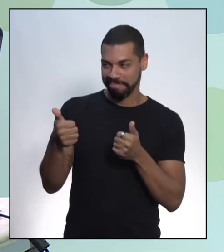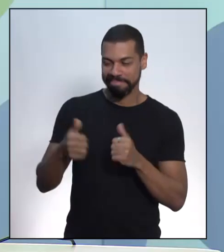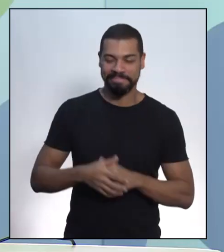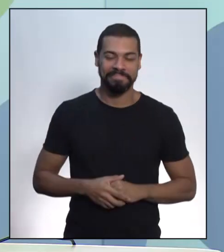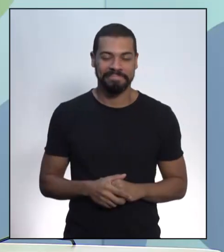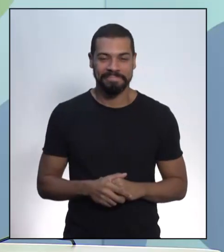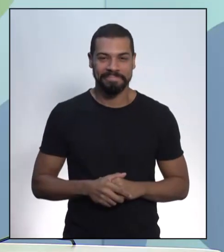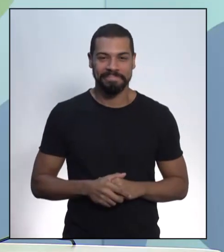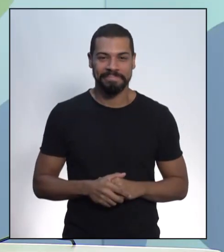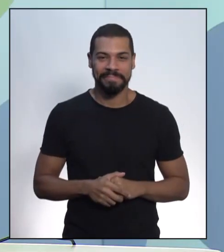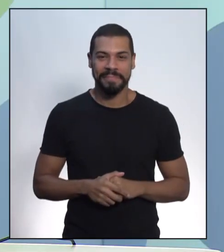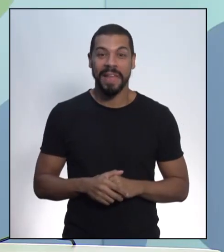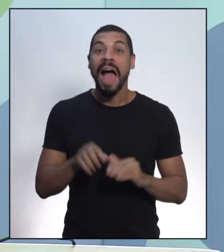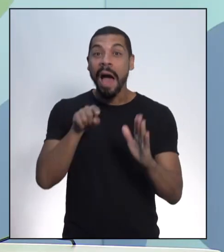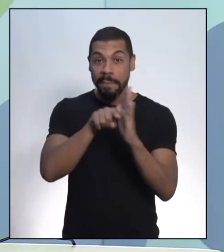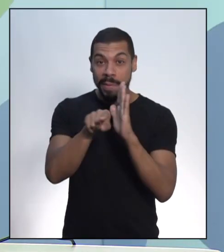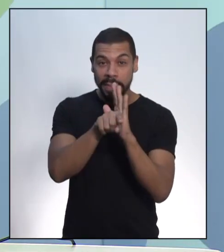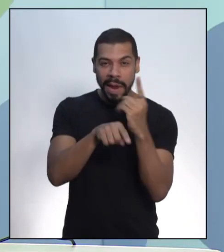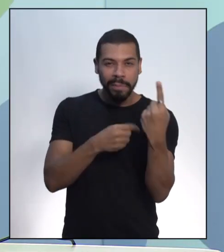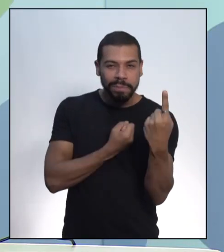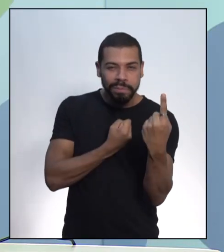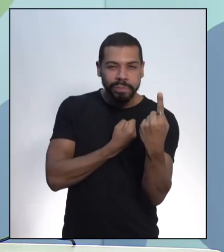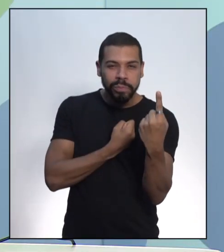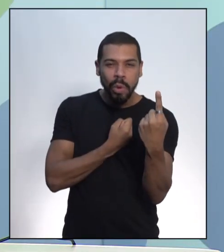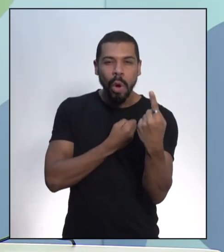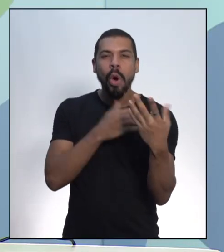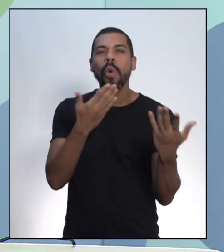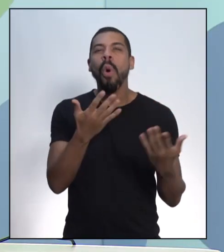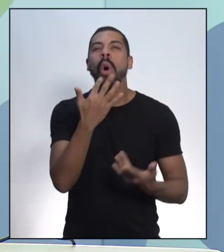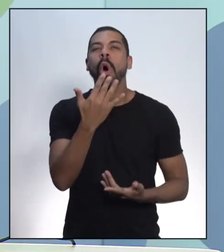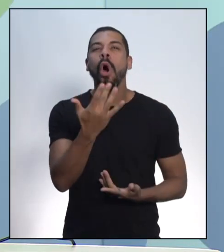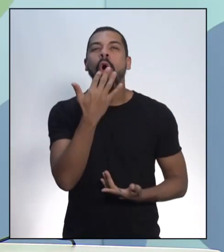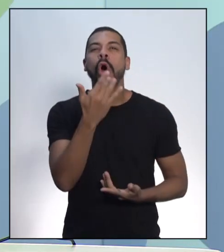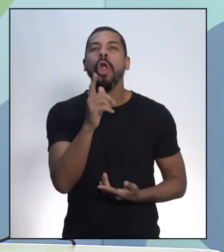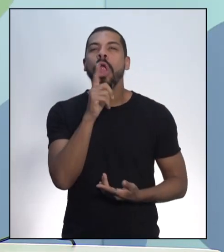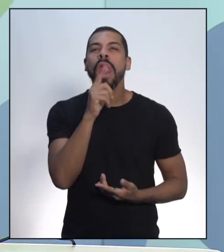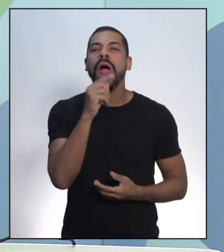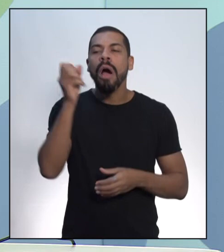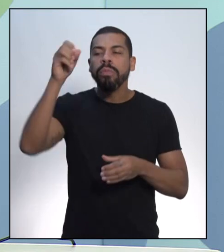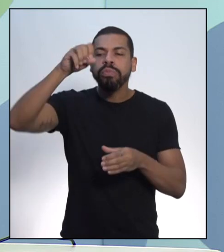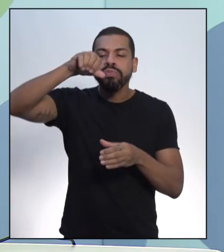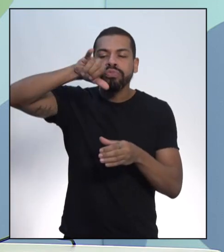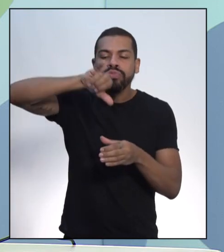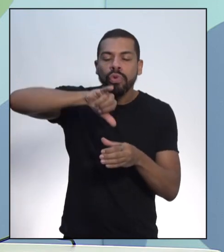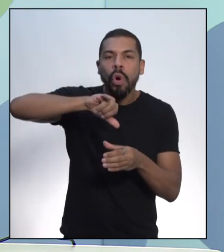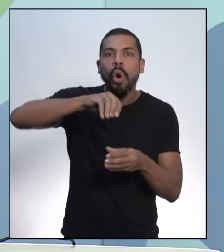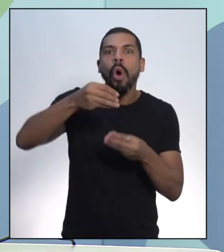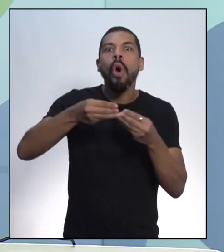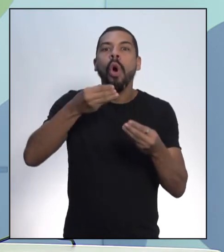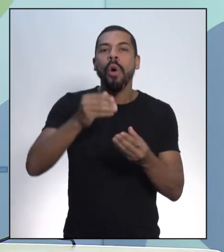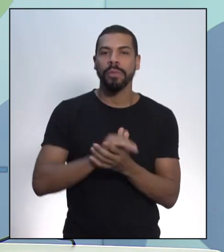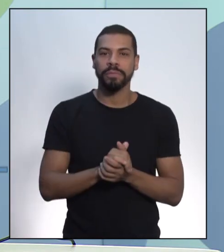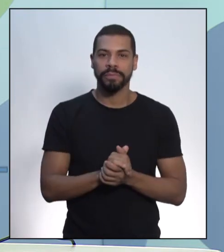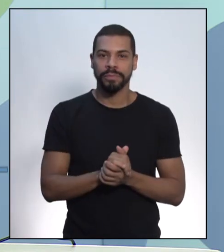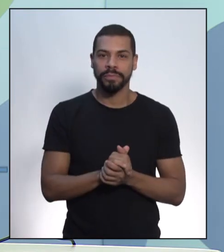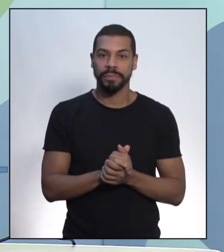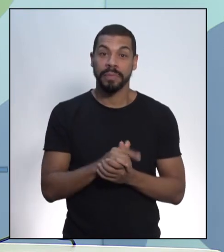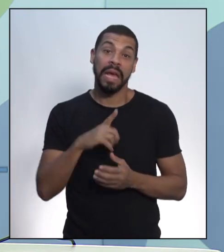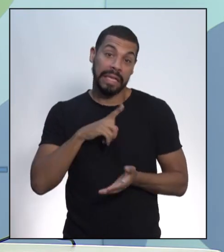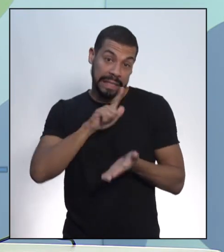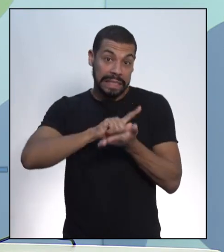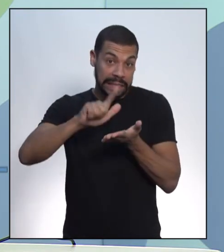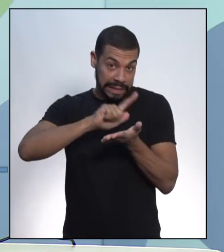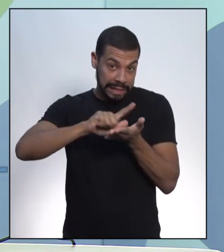ser? Então, para a primeira pergunta lá, qual a coloração da água que saiu do filtro? A gente teve como resposta que ela saiu